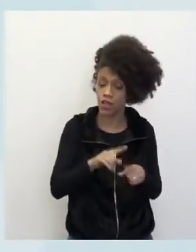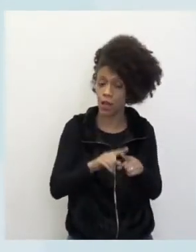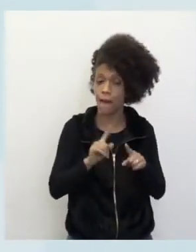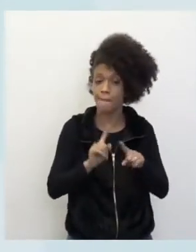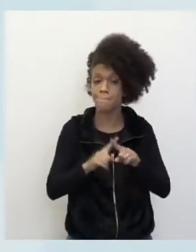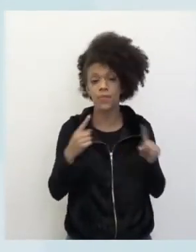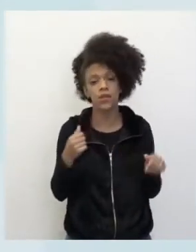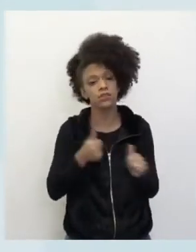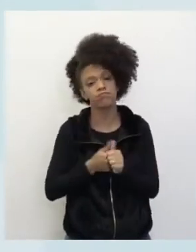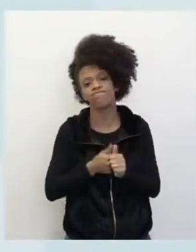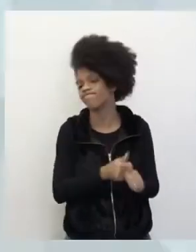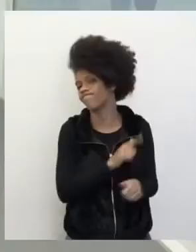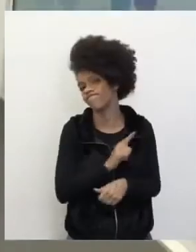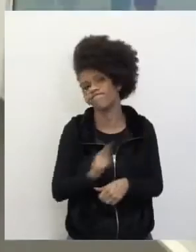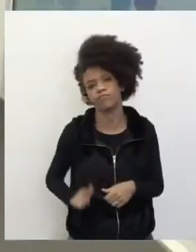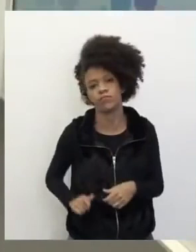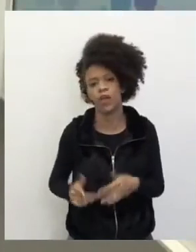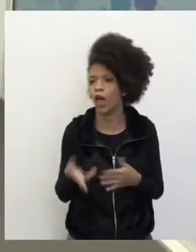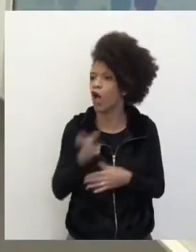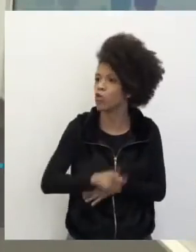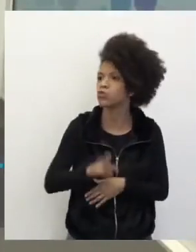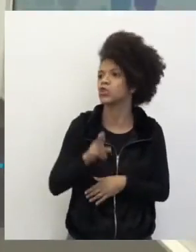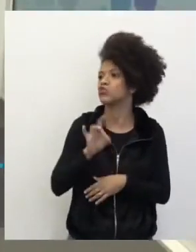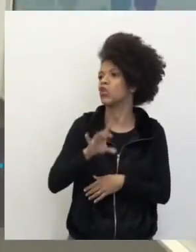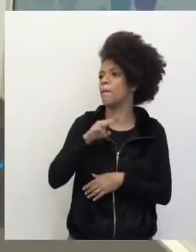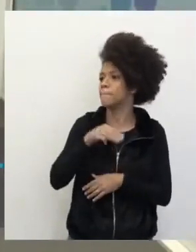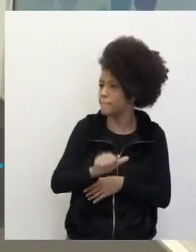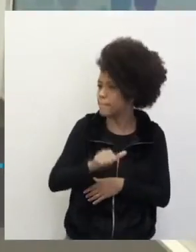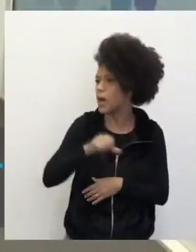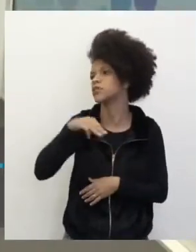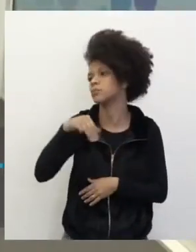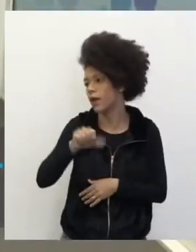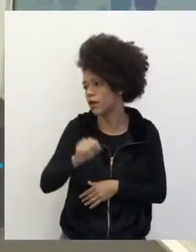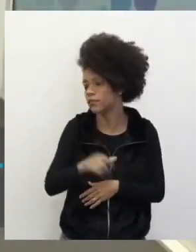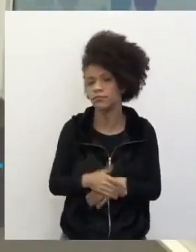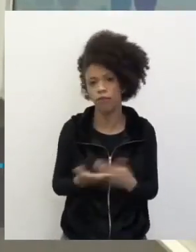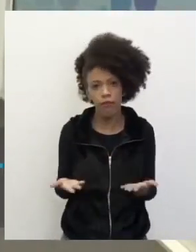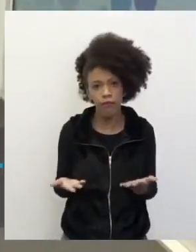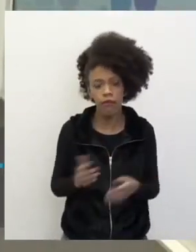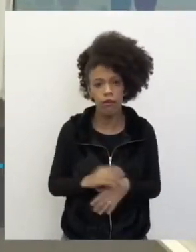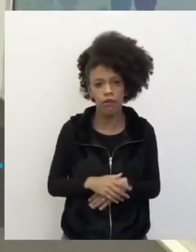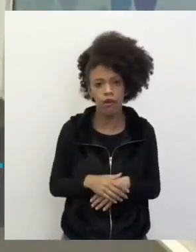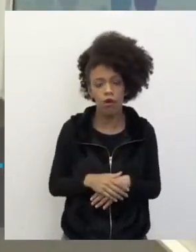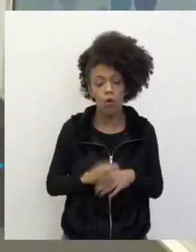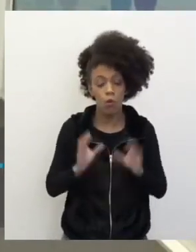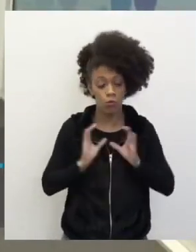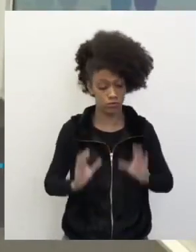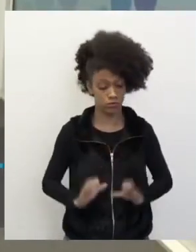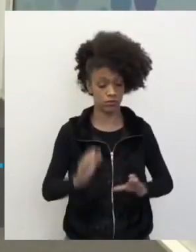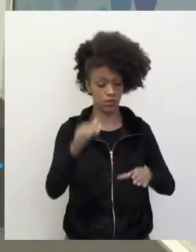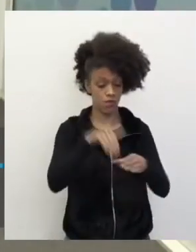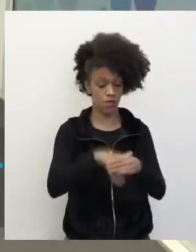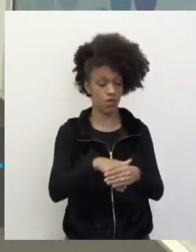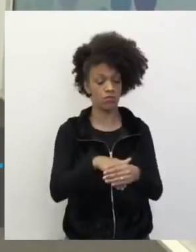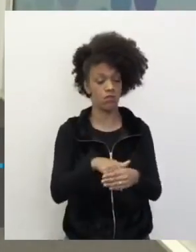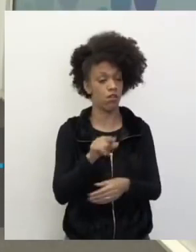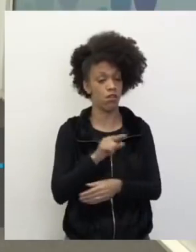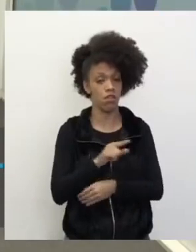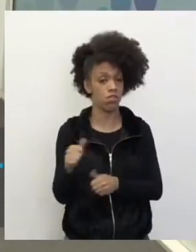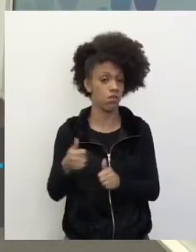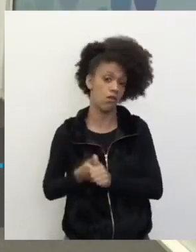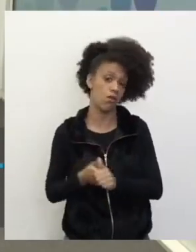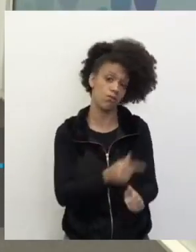Ah, mas eu falei tanto que eles só usam mas, já me botou Mateus mas. disse isso aqui. O cidadão vota, vírgula, e não acompanha o